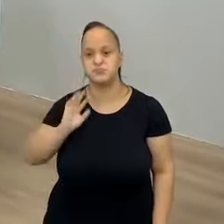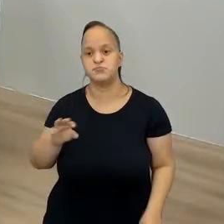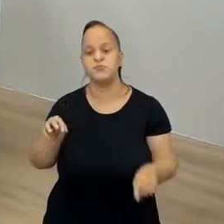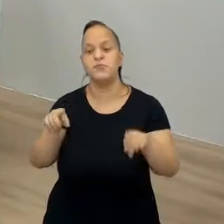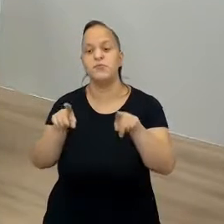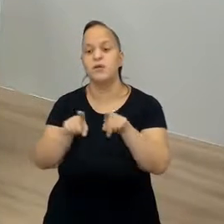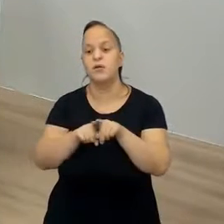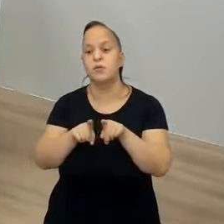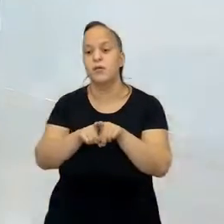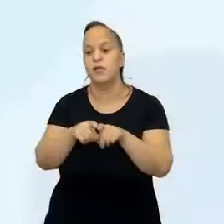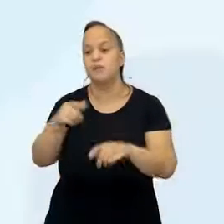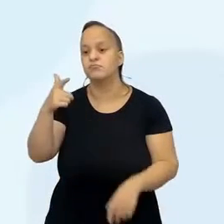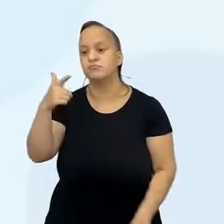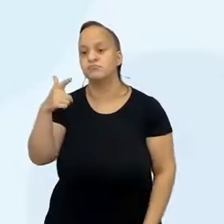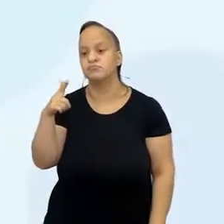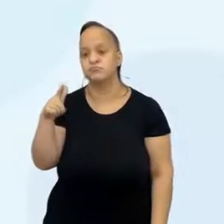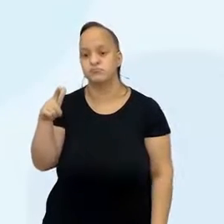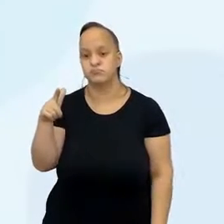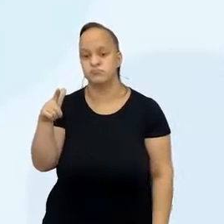Aí o próximo,